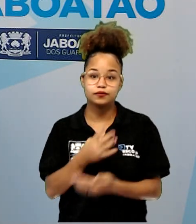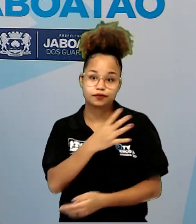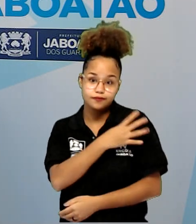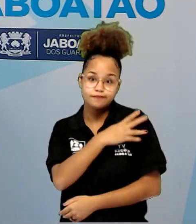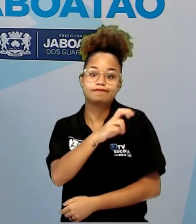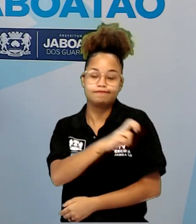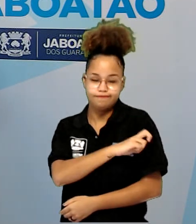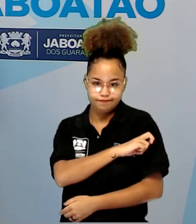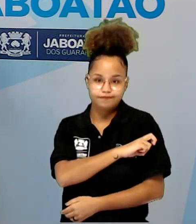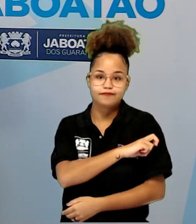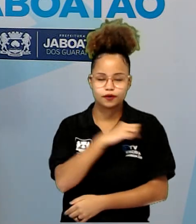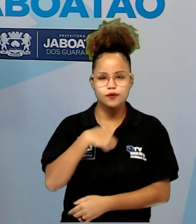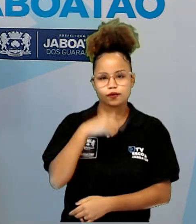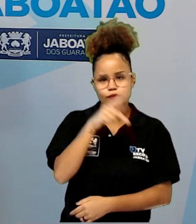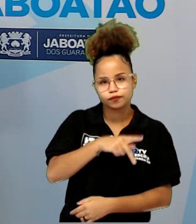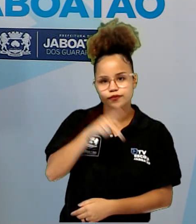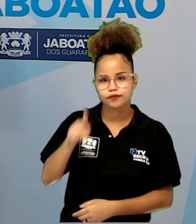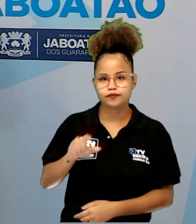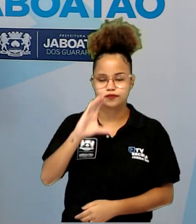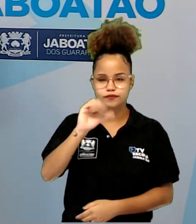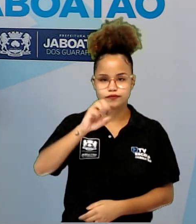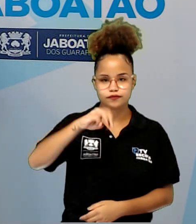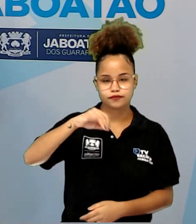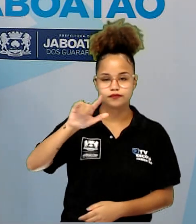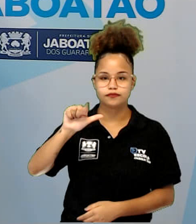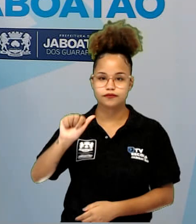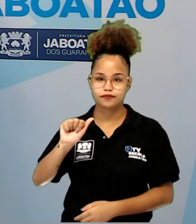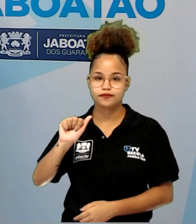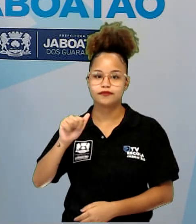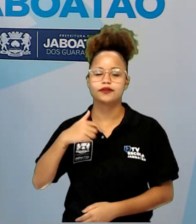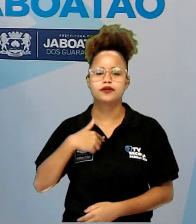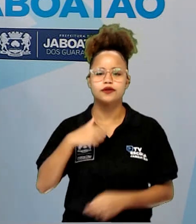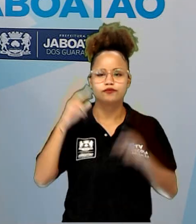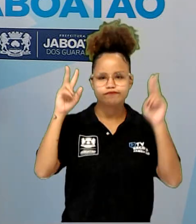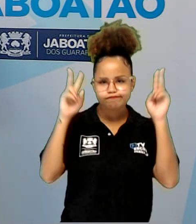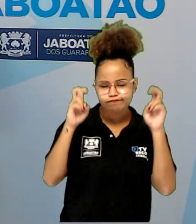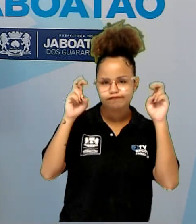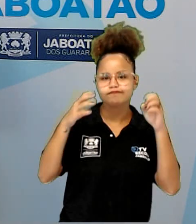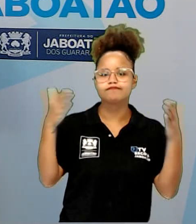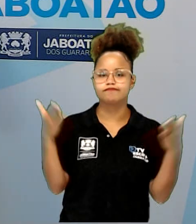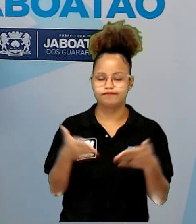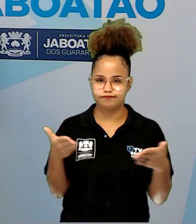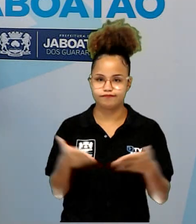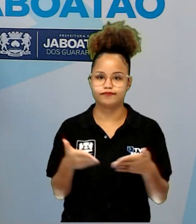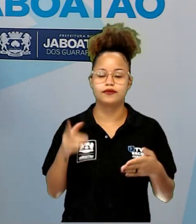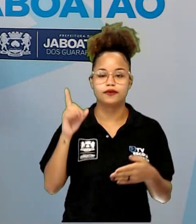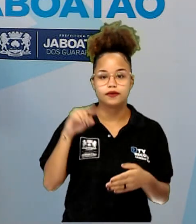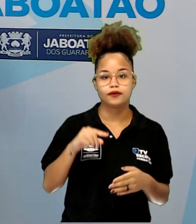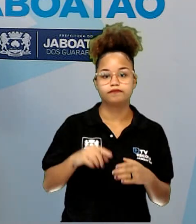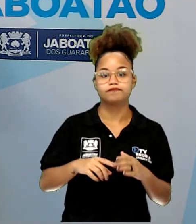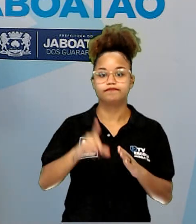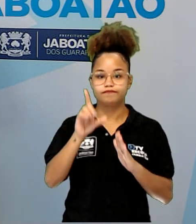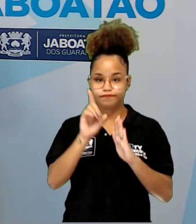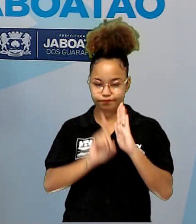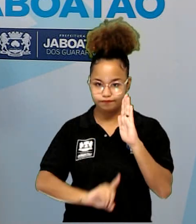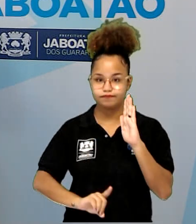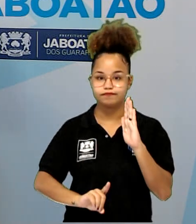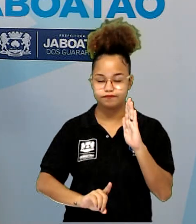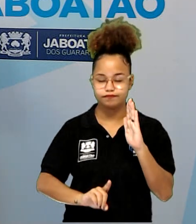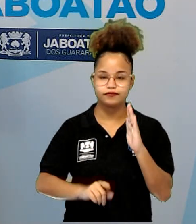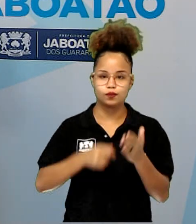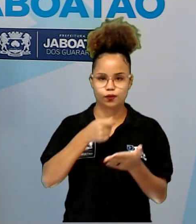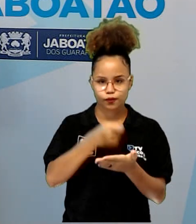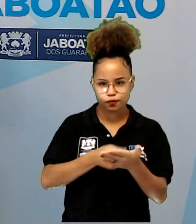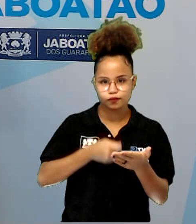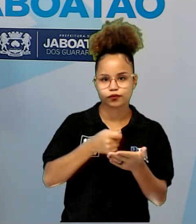5º ano, eu sou a professora Camila Barbosa e o tema da nossa aula de hoje é Direitos Garantidos